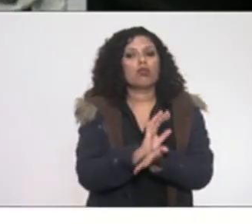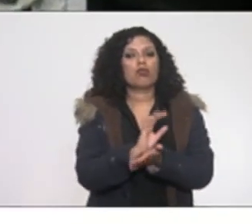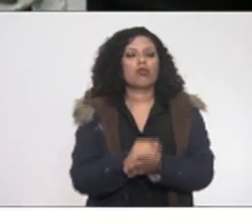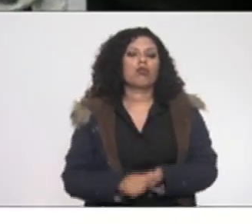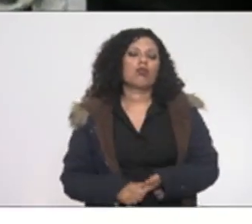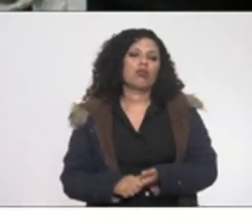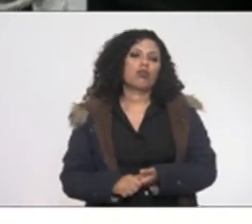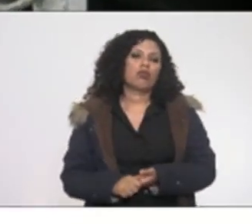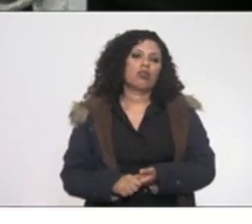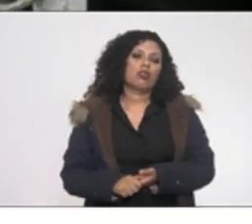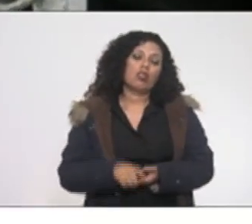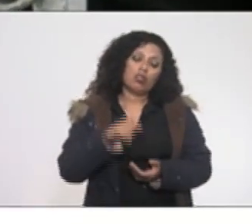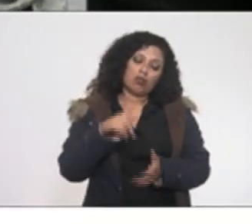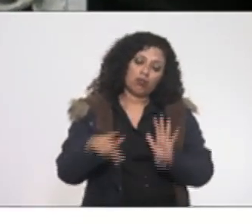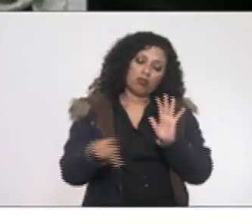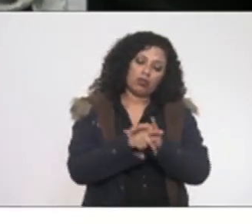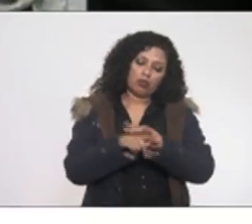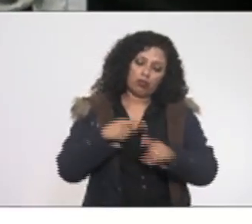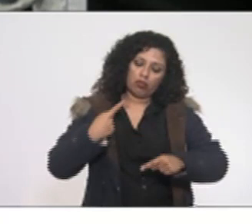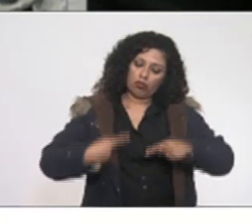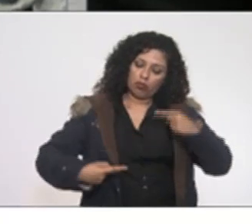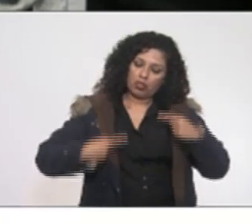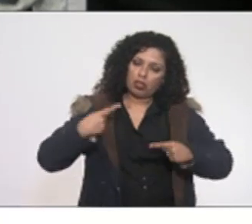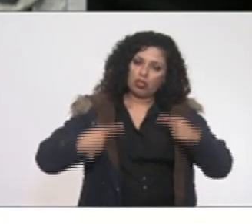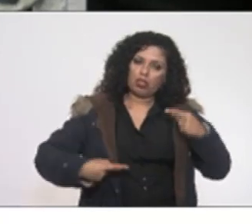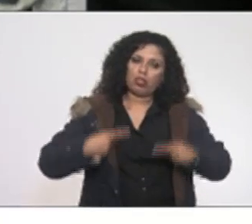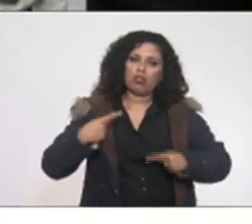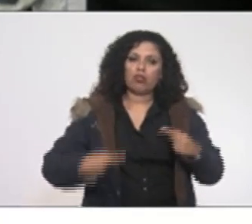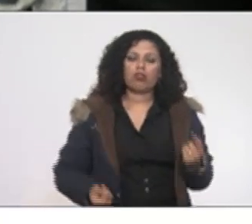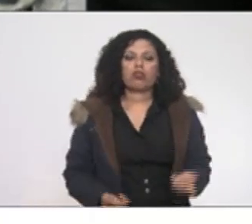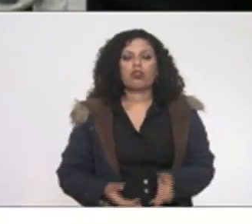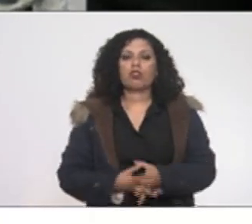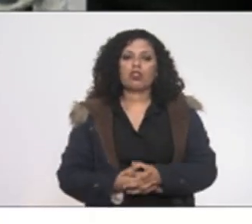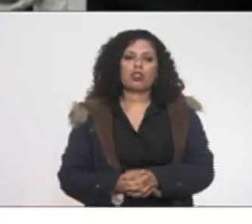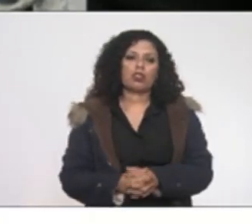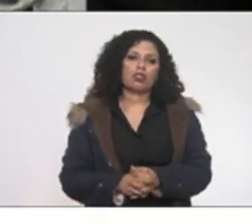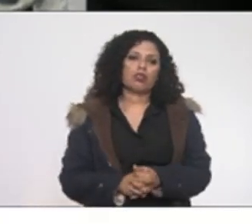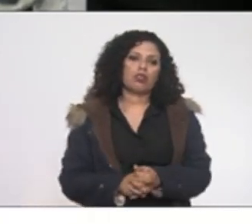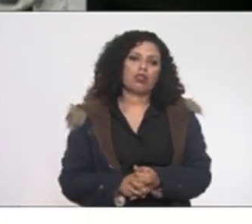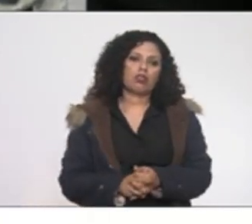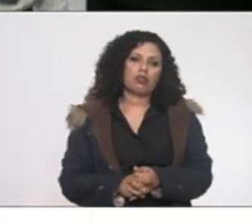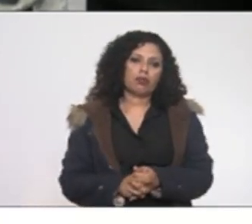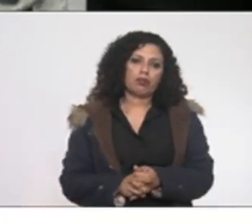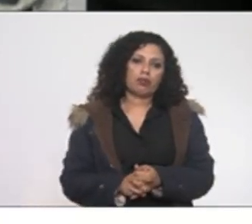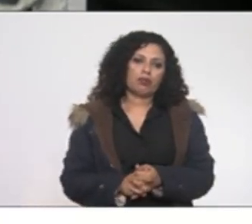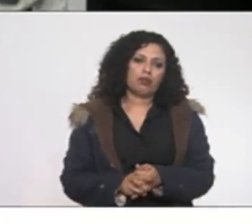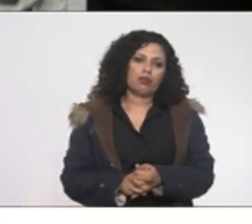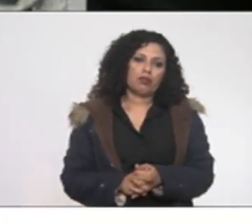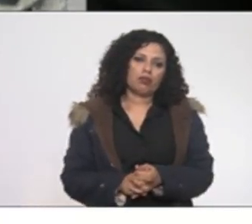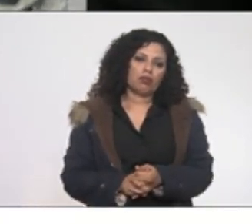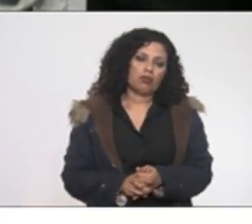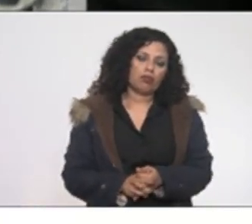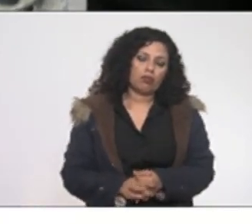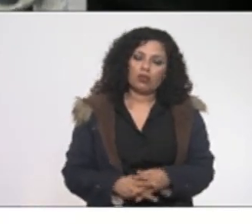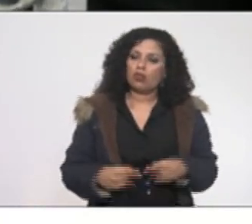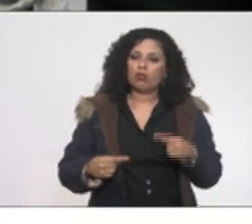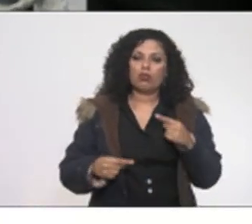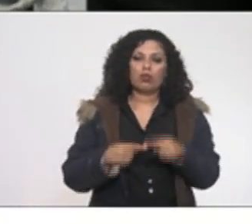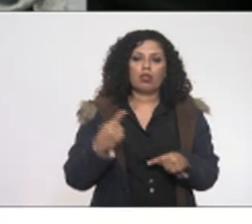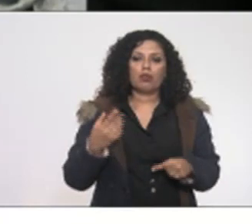isso seria de política. Vamos encerrar. Seria política, né? Seria questão de